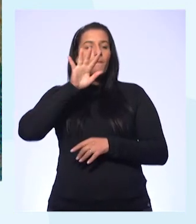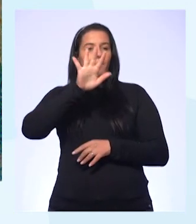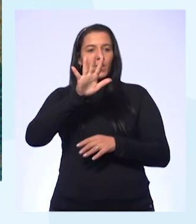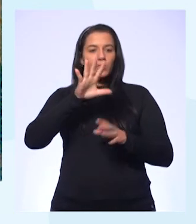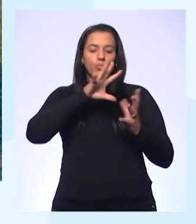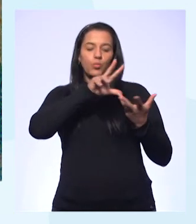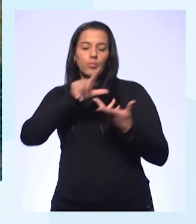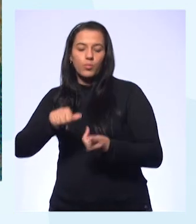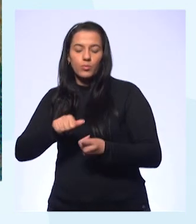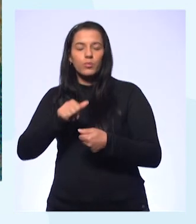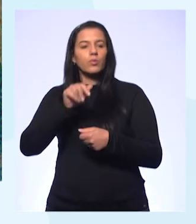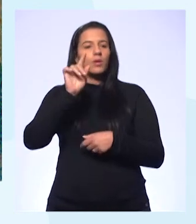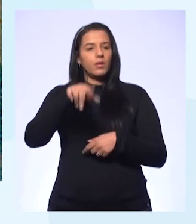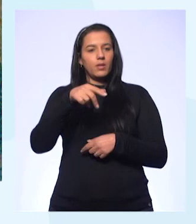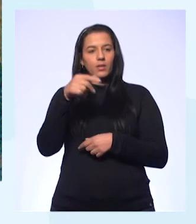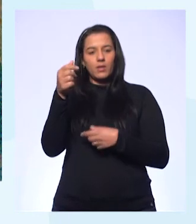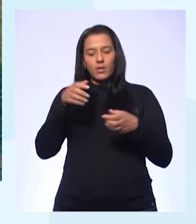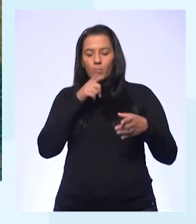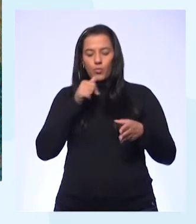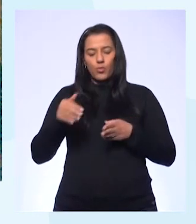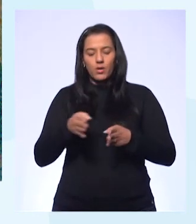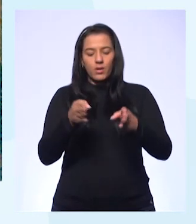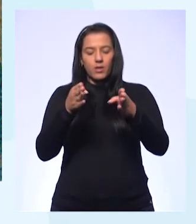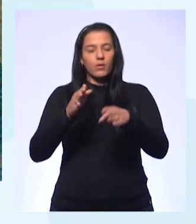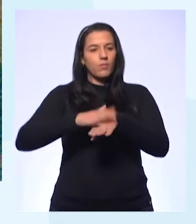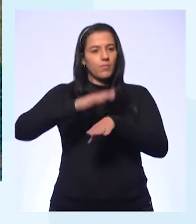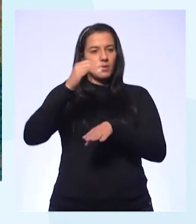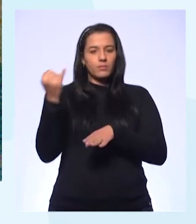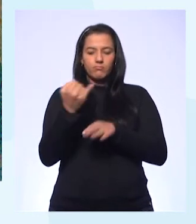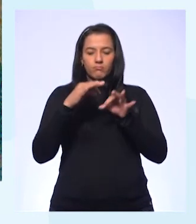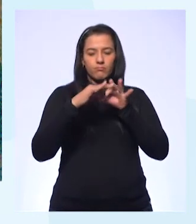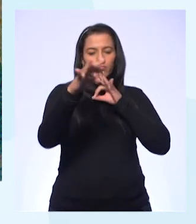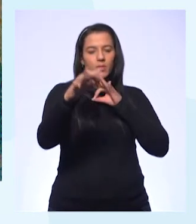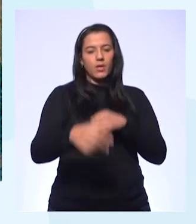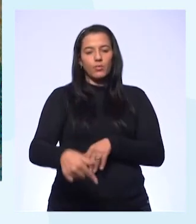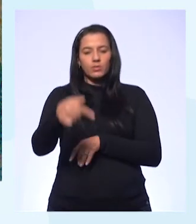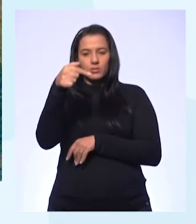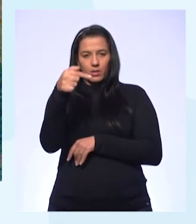torno de 4.700 quilômetros. Tá? A sua área é de mais de